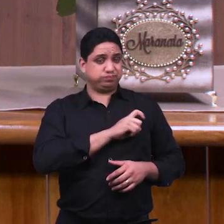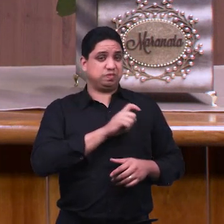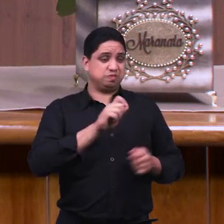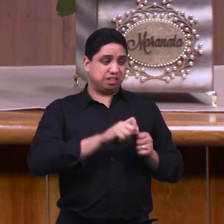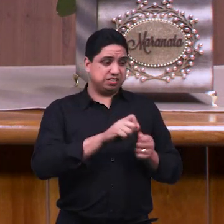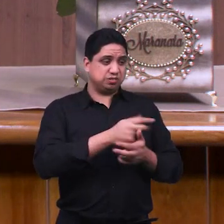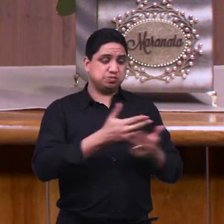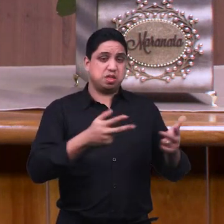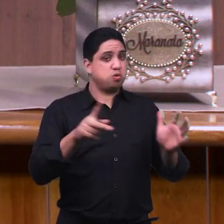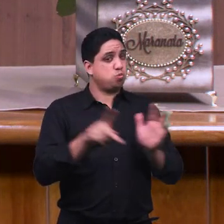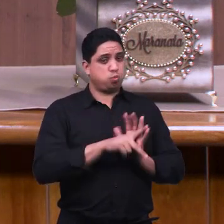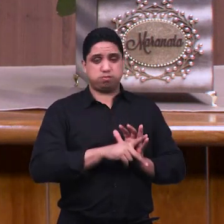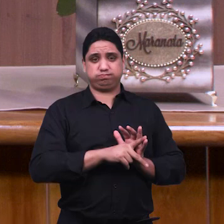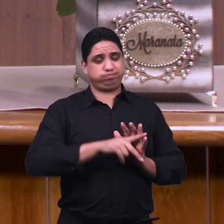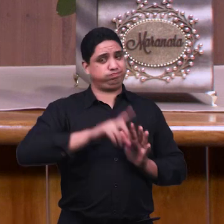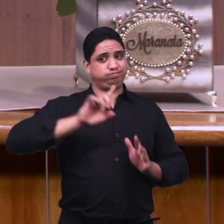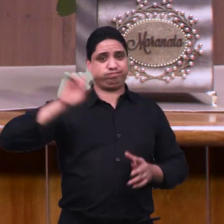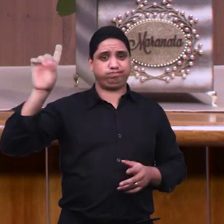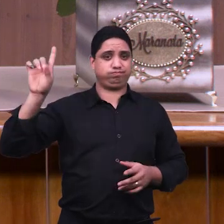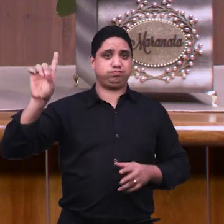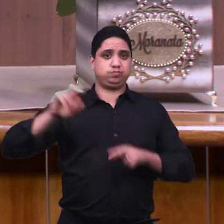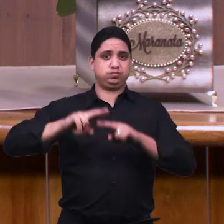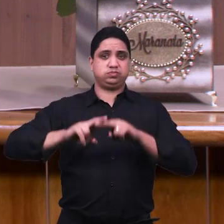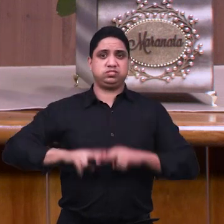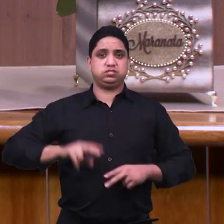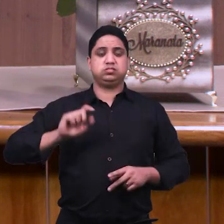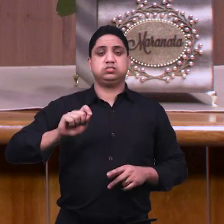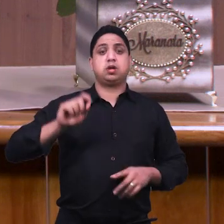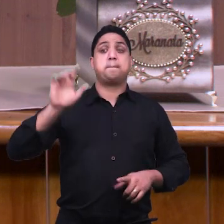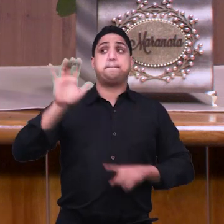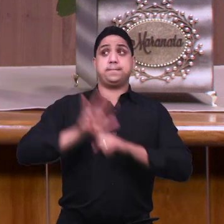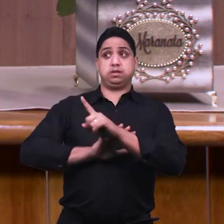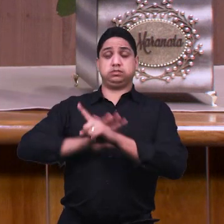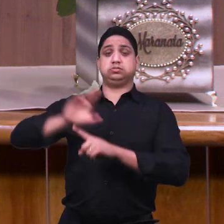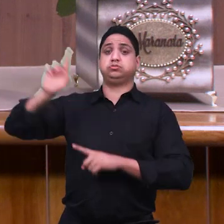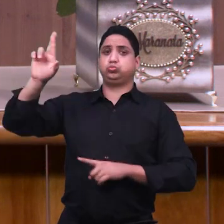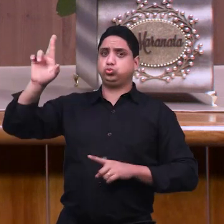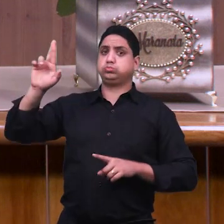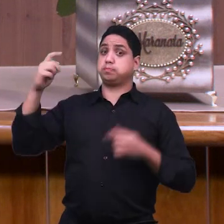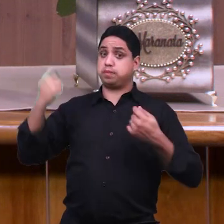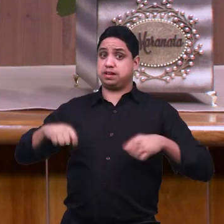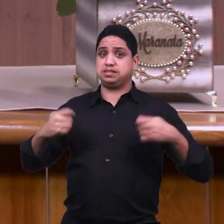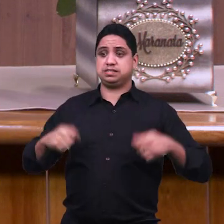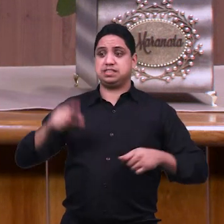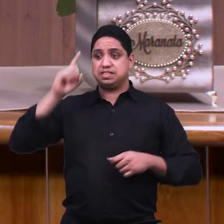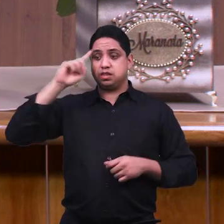Deus. Então, o Senhor, consultar ao Senhor e revelar,